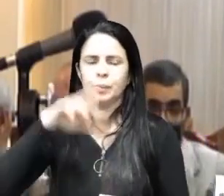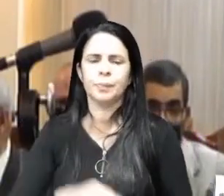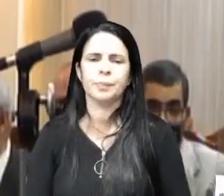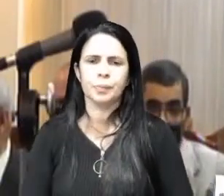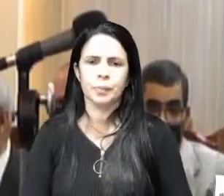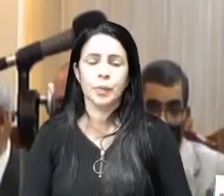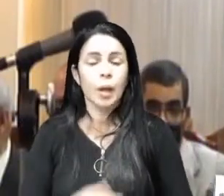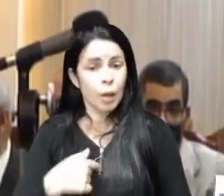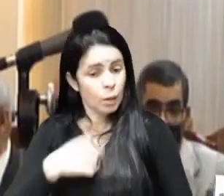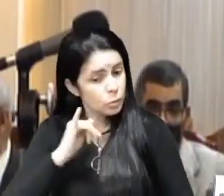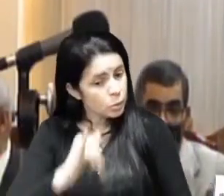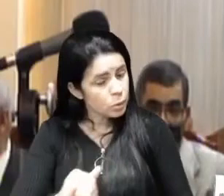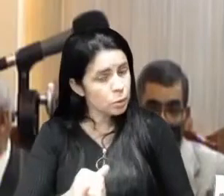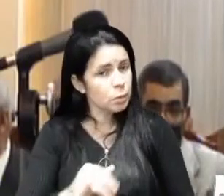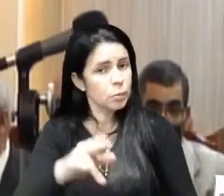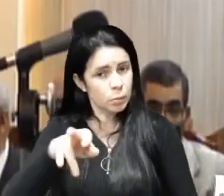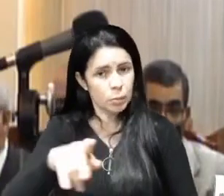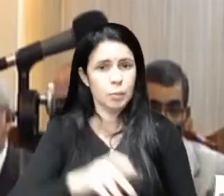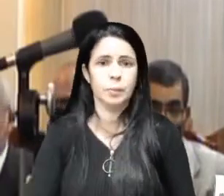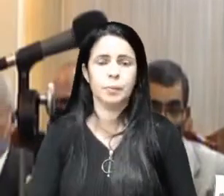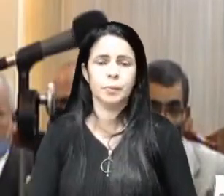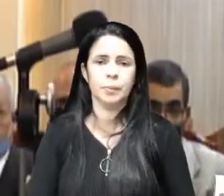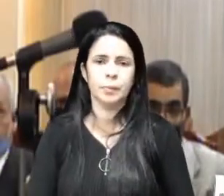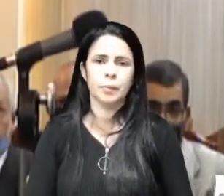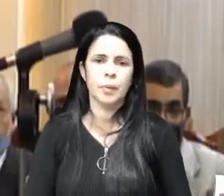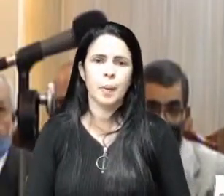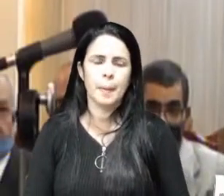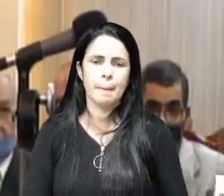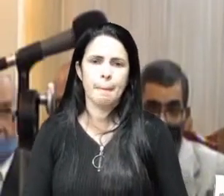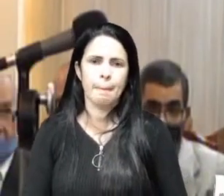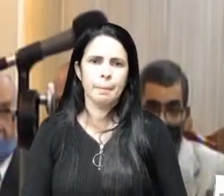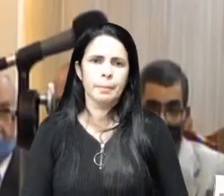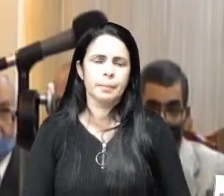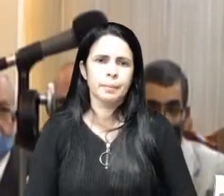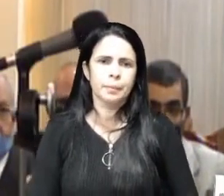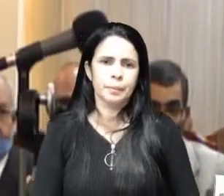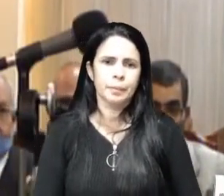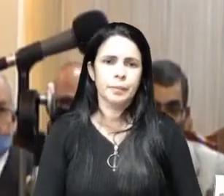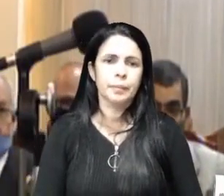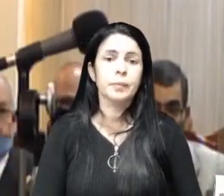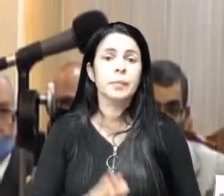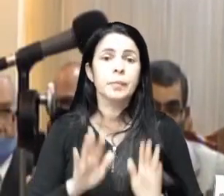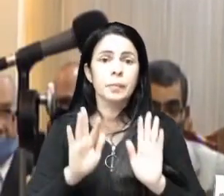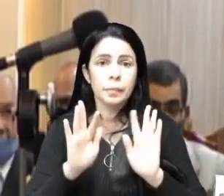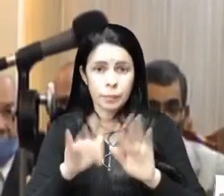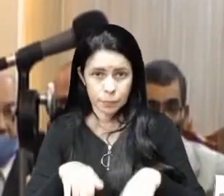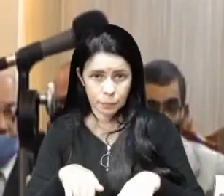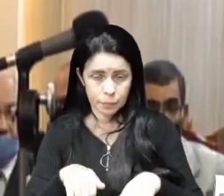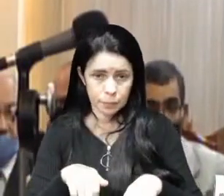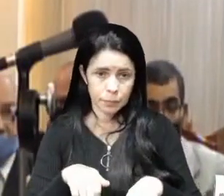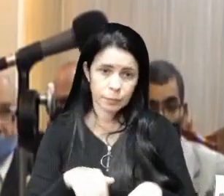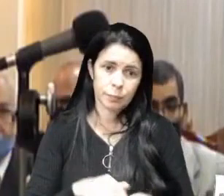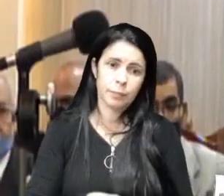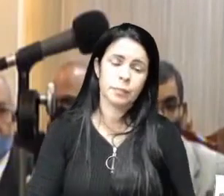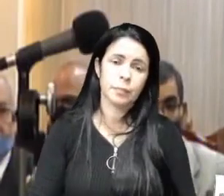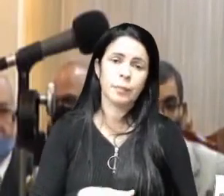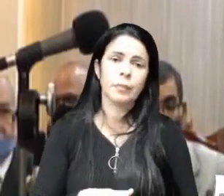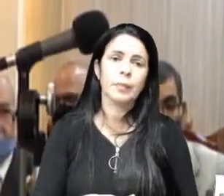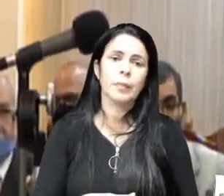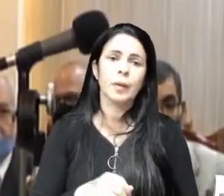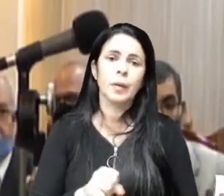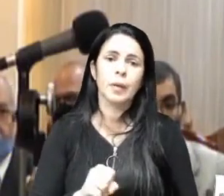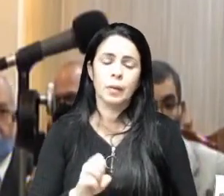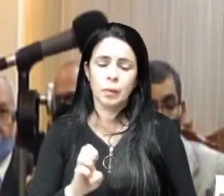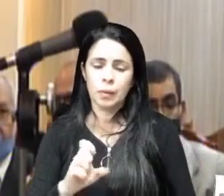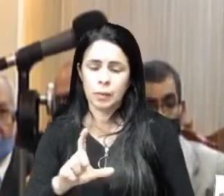Eu já disse para os irmãos que no final do primeiro século, os cristãos já